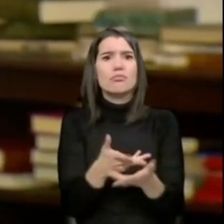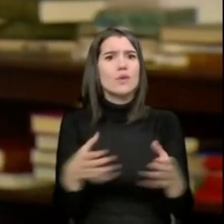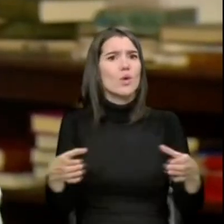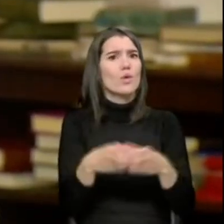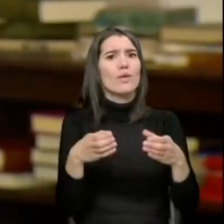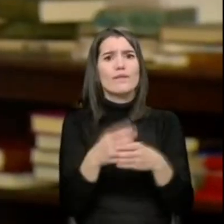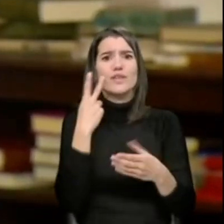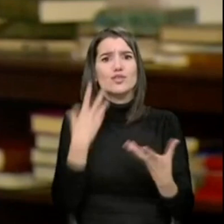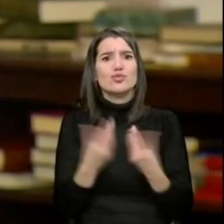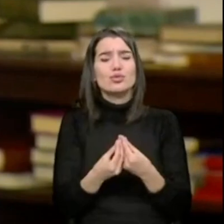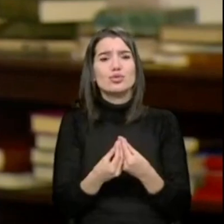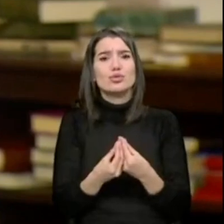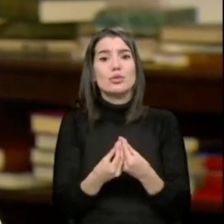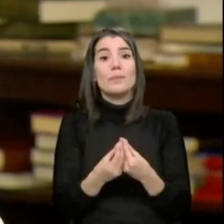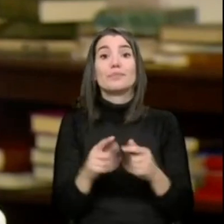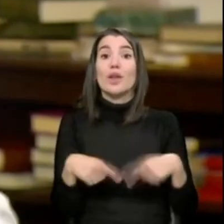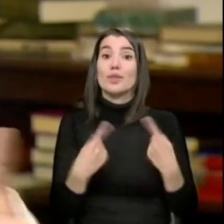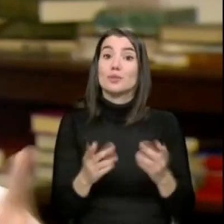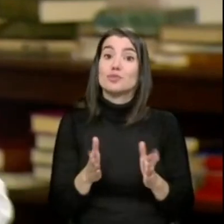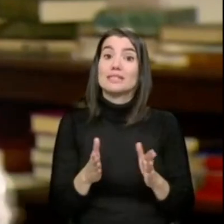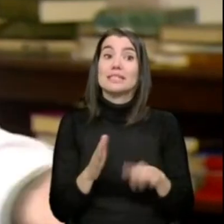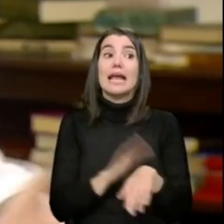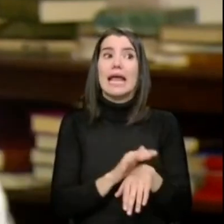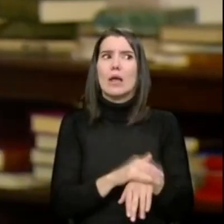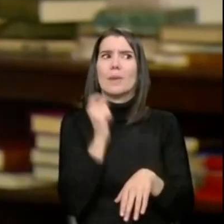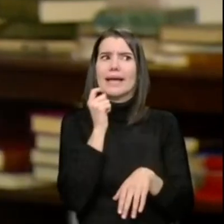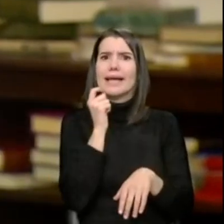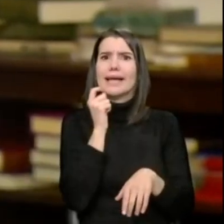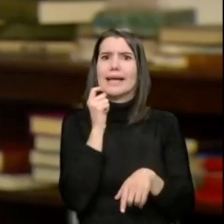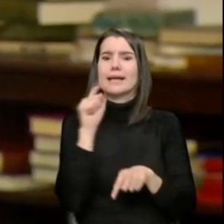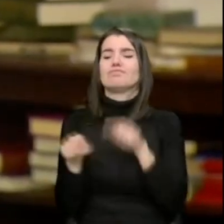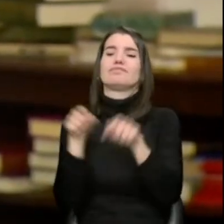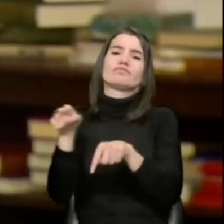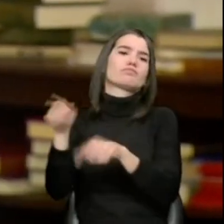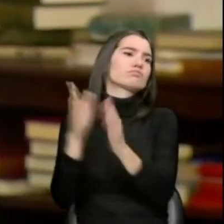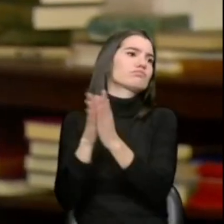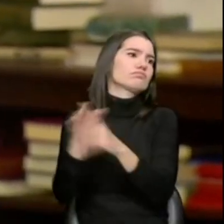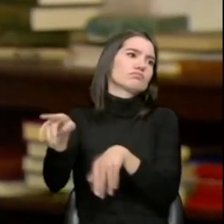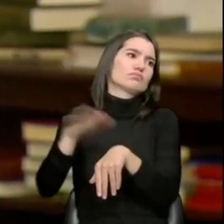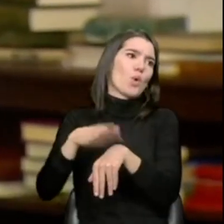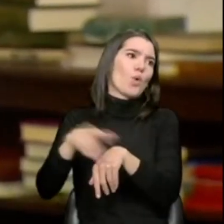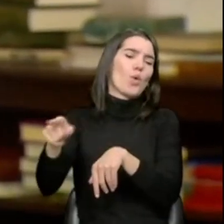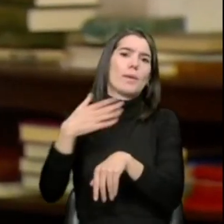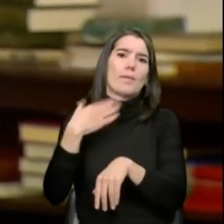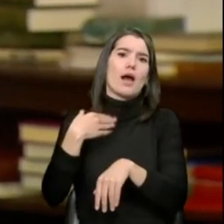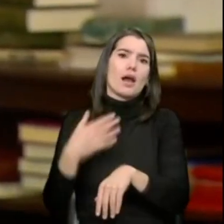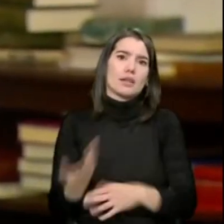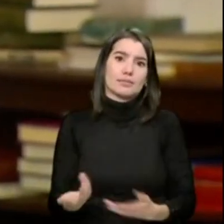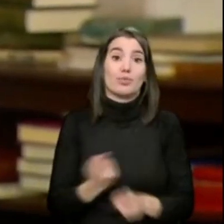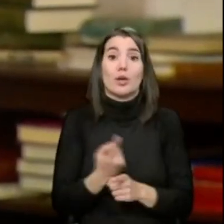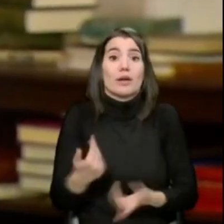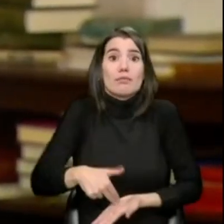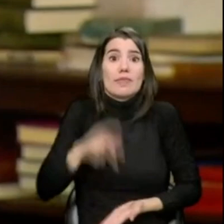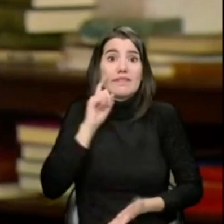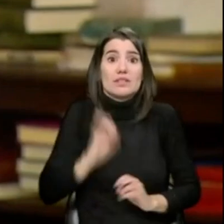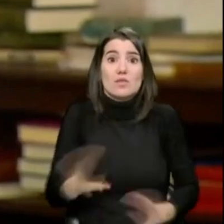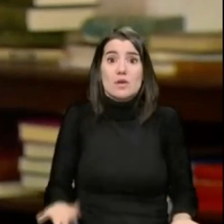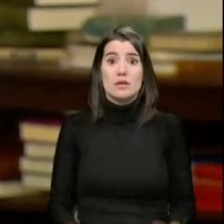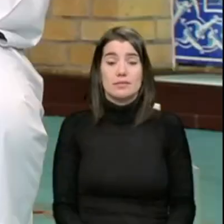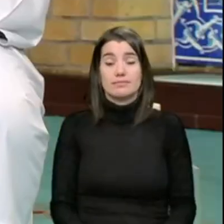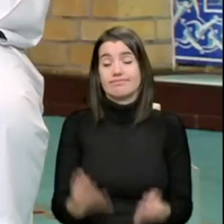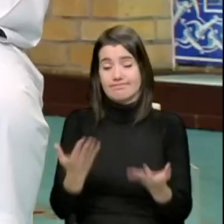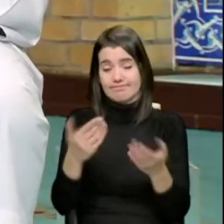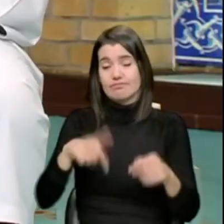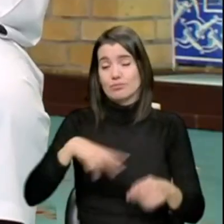às vezes, depois é preciso arranjar o bode expiatório e não há nada melhor que a religião, porque não vai estar ninguém lá para o defender. Aliás, nós aqui em Portugal tivemos